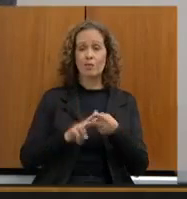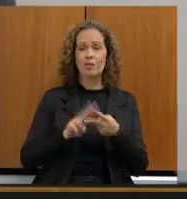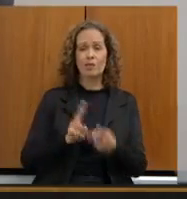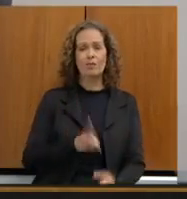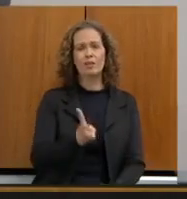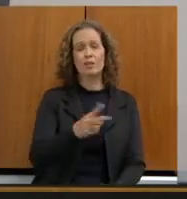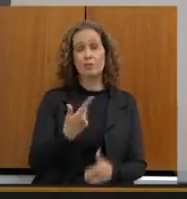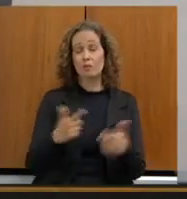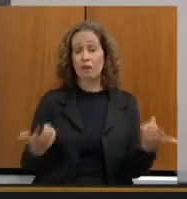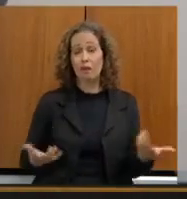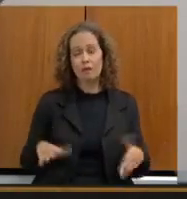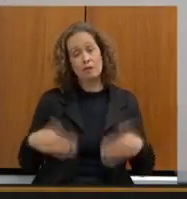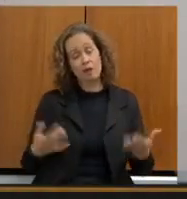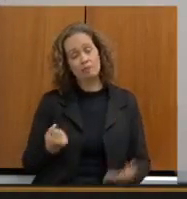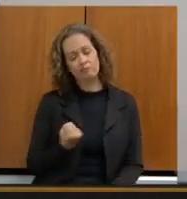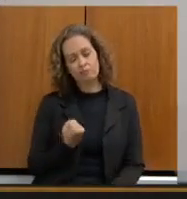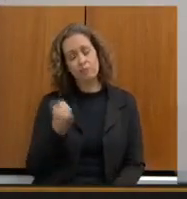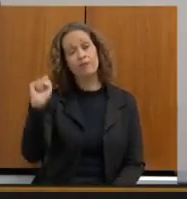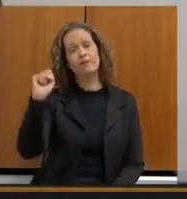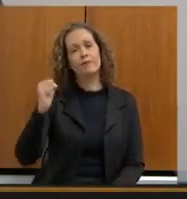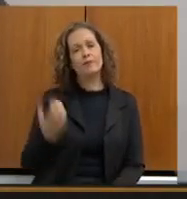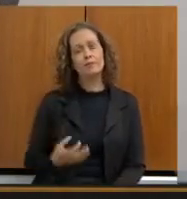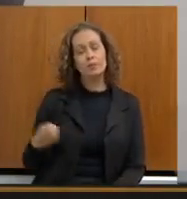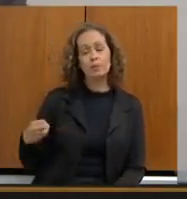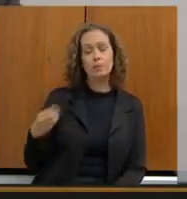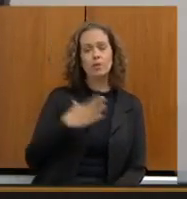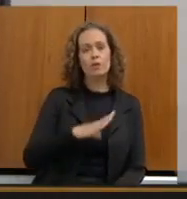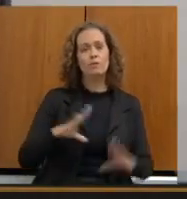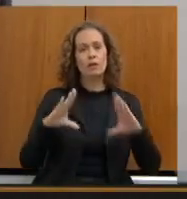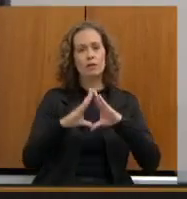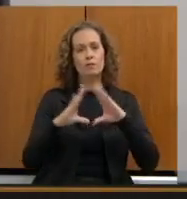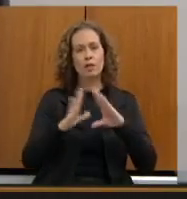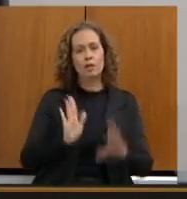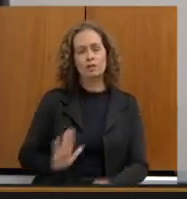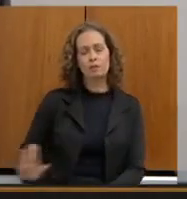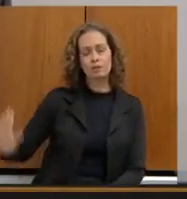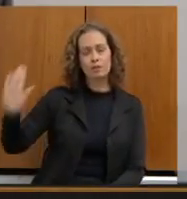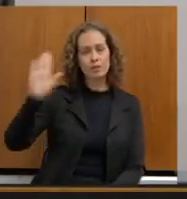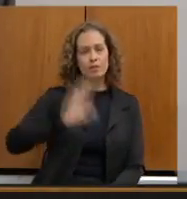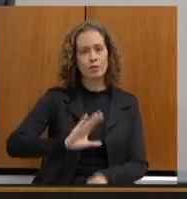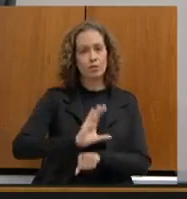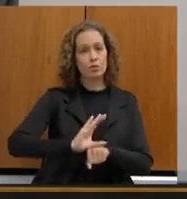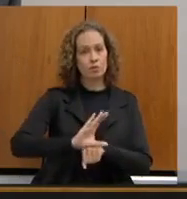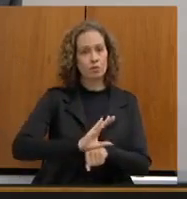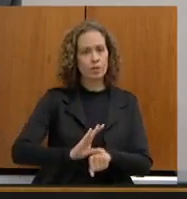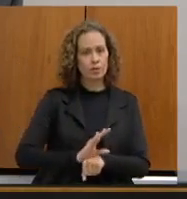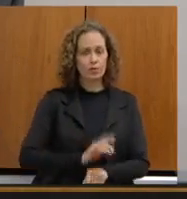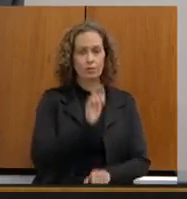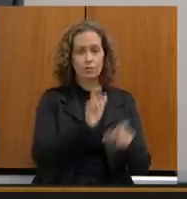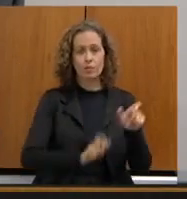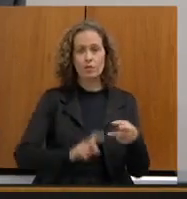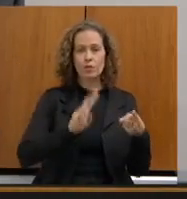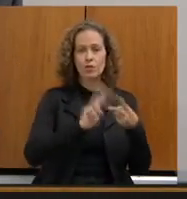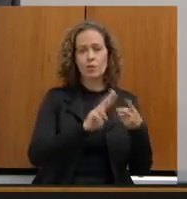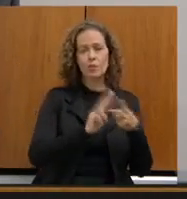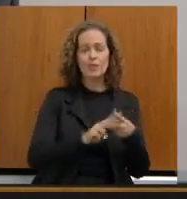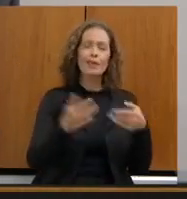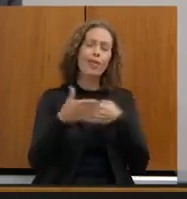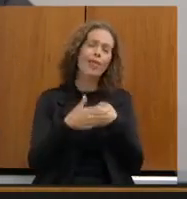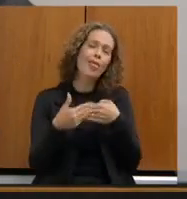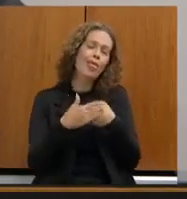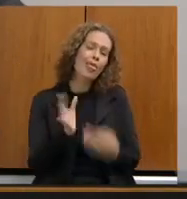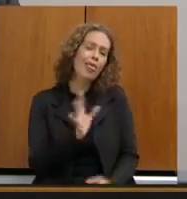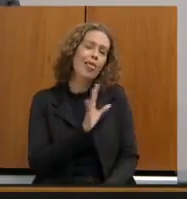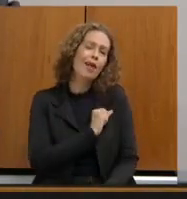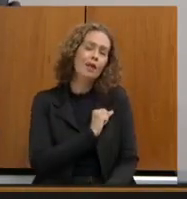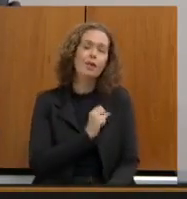isso defendemos uma nova assembleia nacional constituinte preso não pode ser tratado com amor e carinho